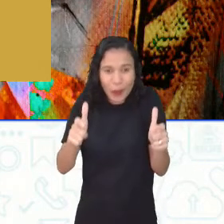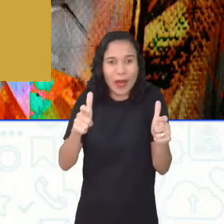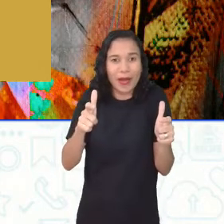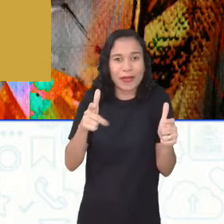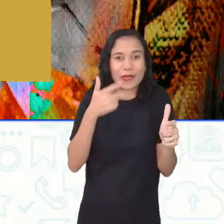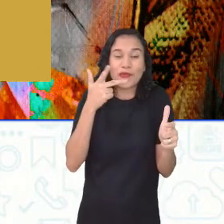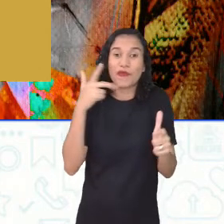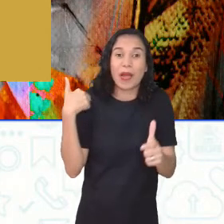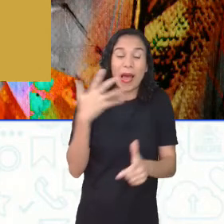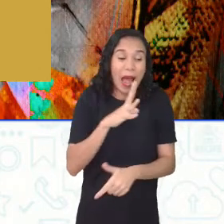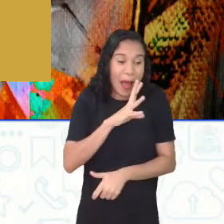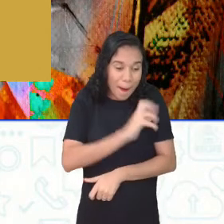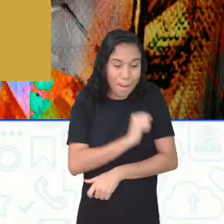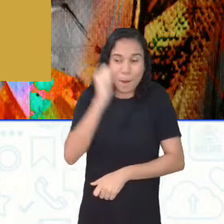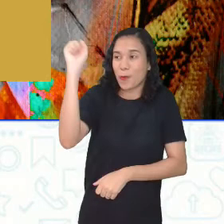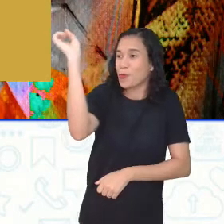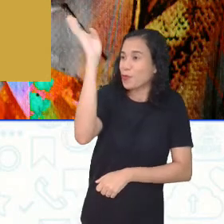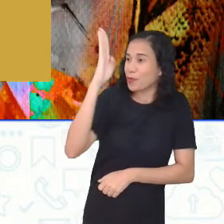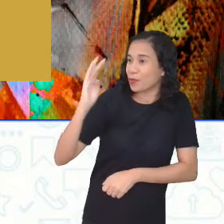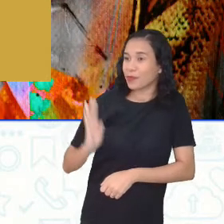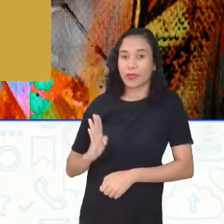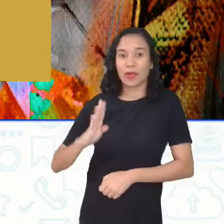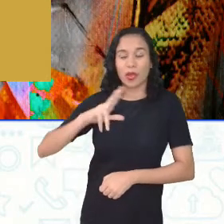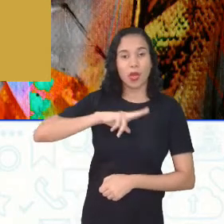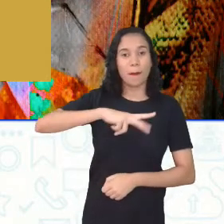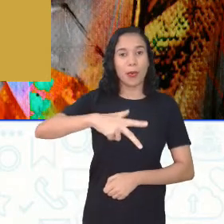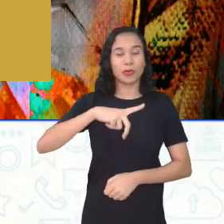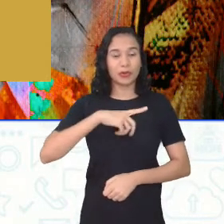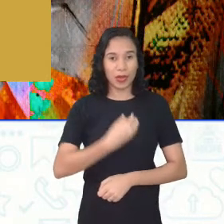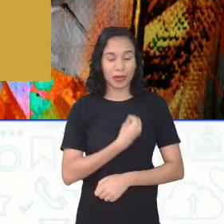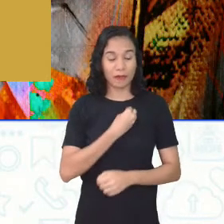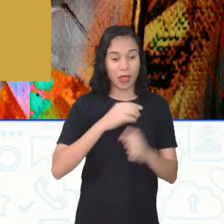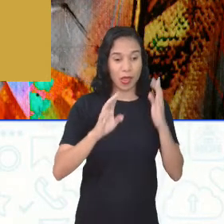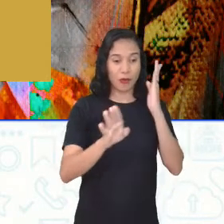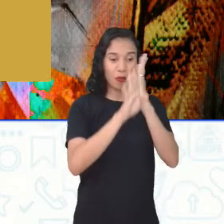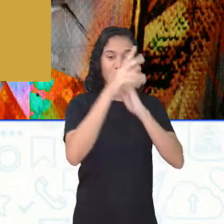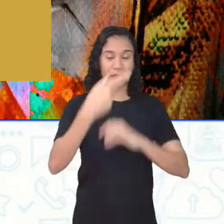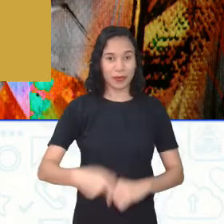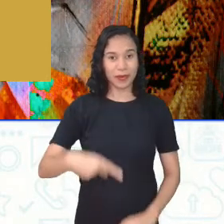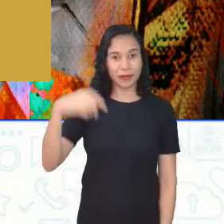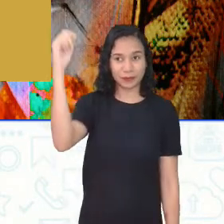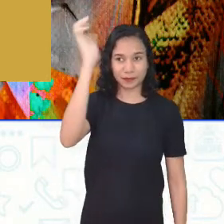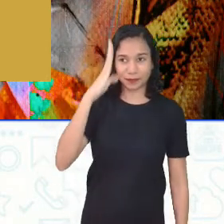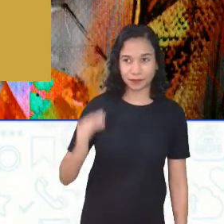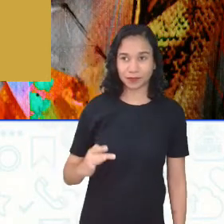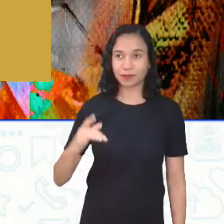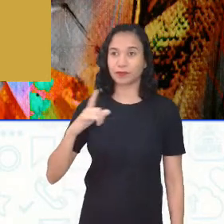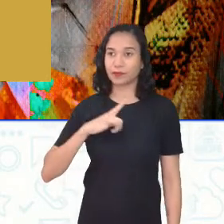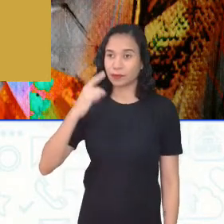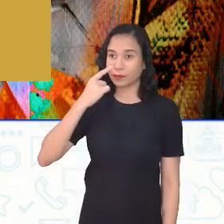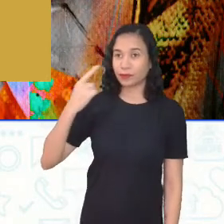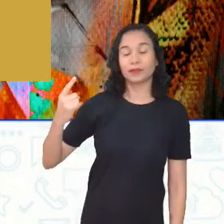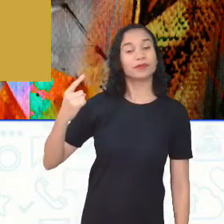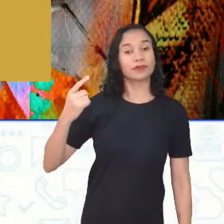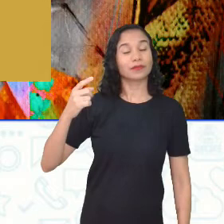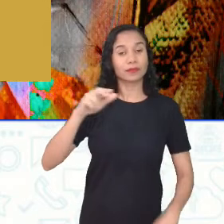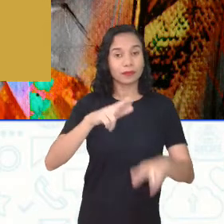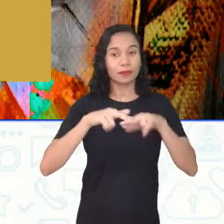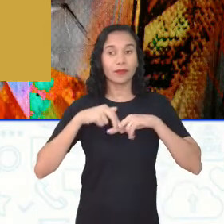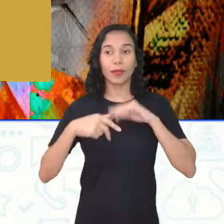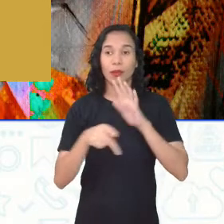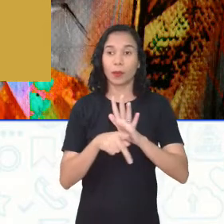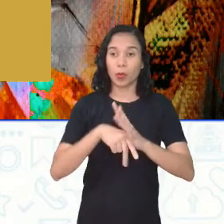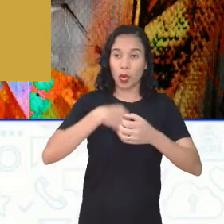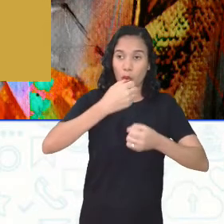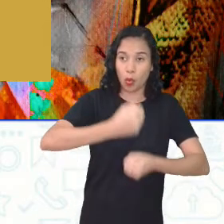ao Brasil e o que os portugueses encontraram aqui no Brasil quando chegaram, né? Então, esse poema de Gonçalves Dias